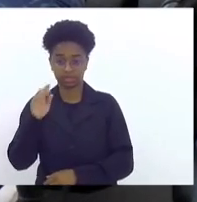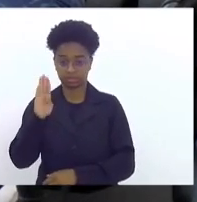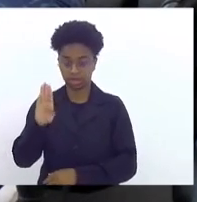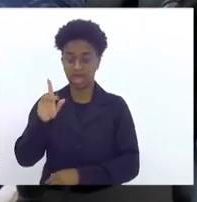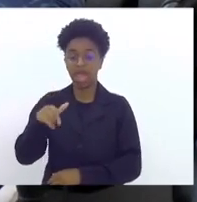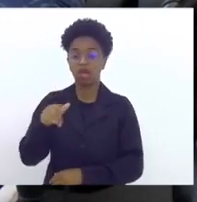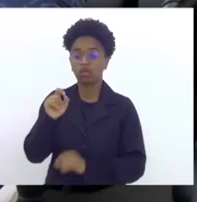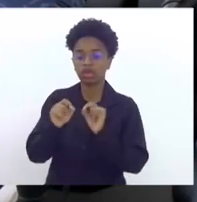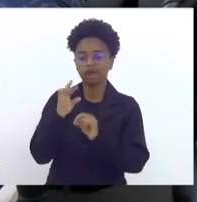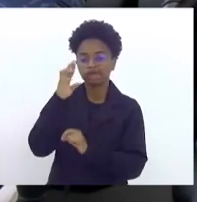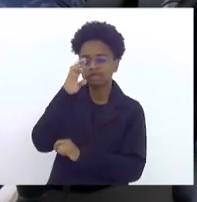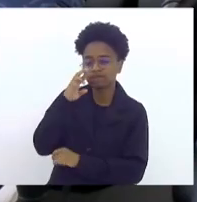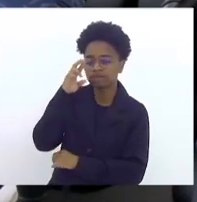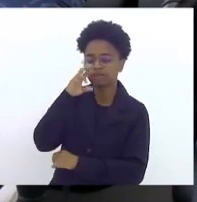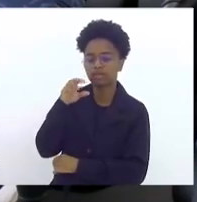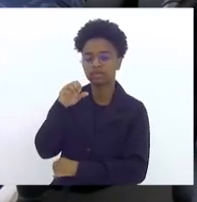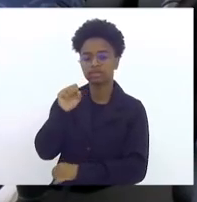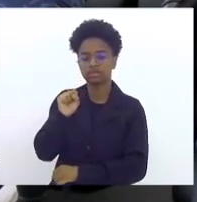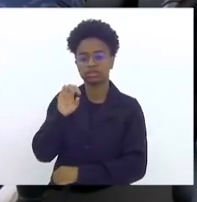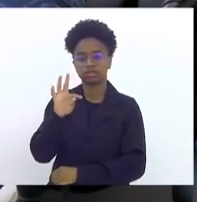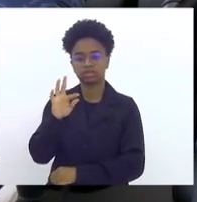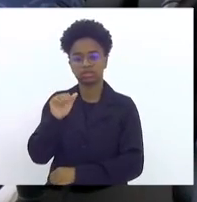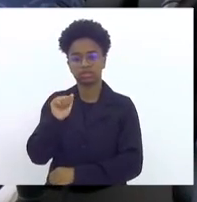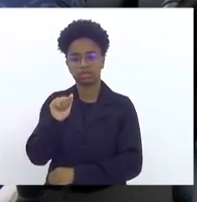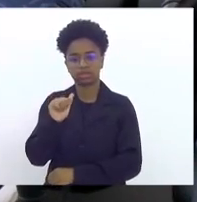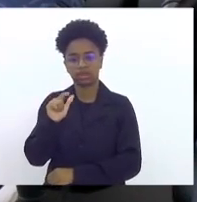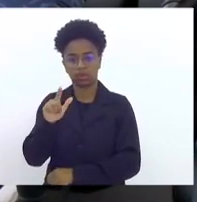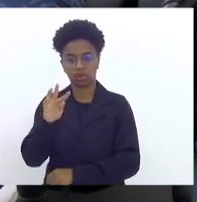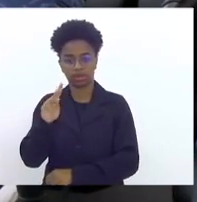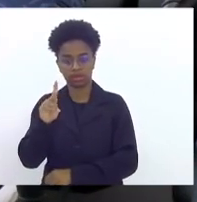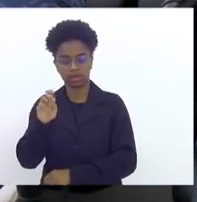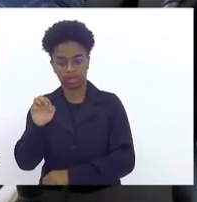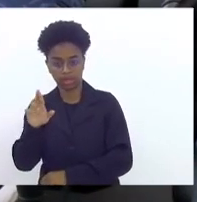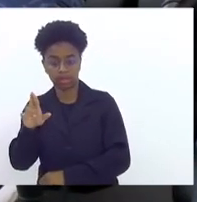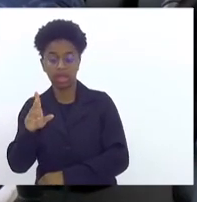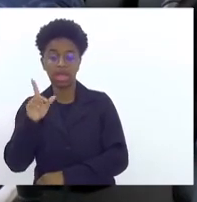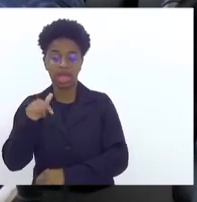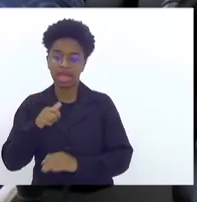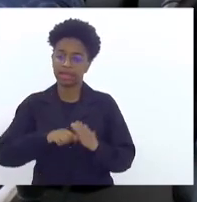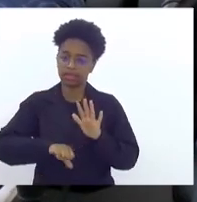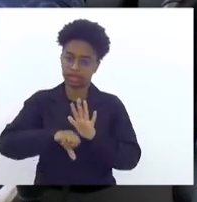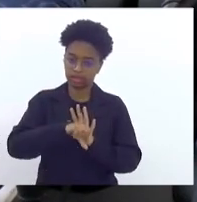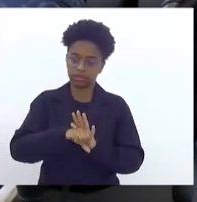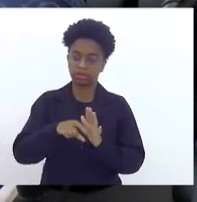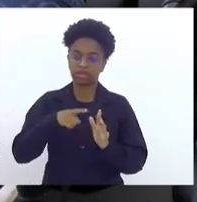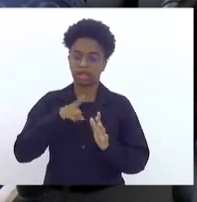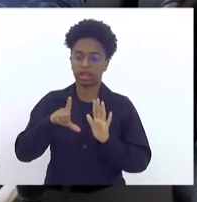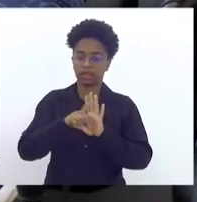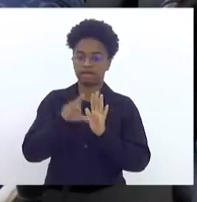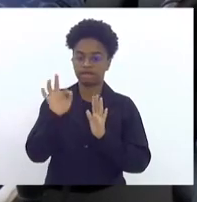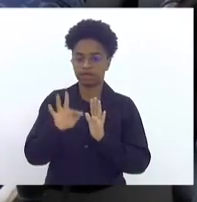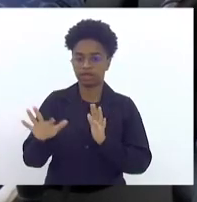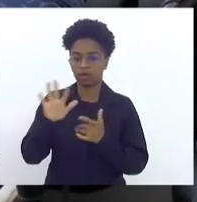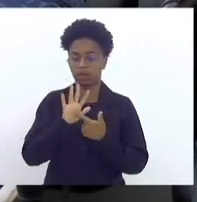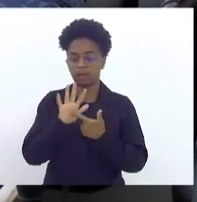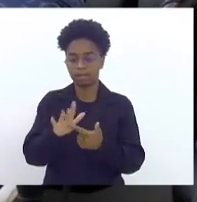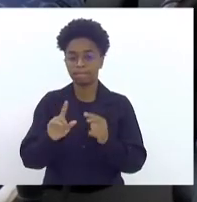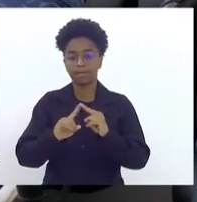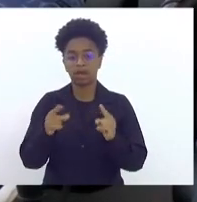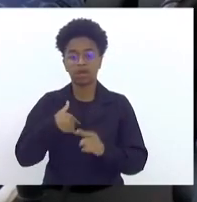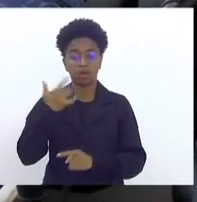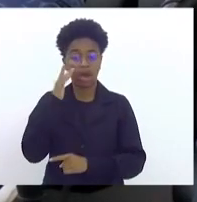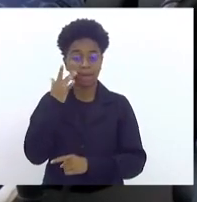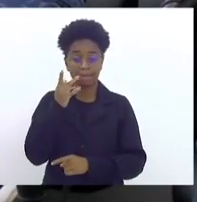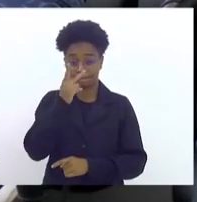é o novo crime o estoque que é a Perseguição reiterados 147a são crimes definidos pelos Federal mas eu acho que o legislador